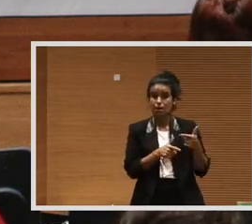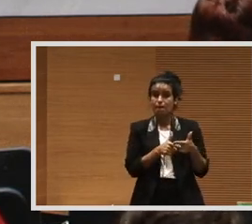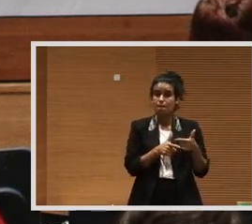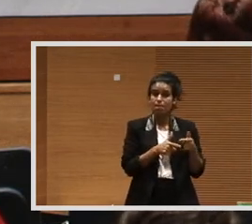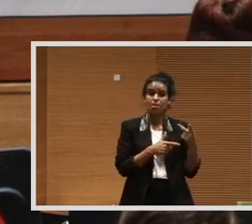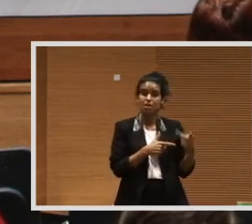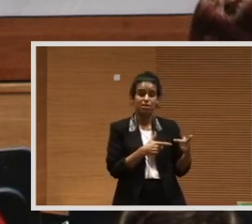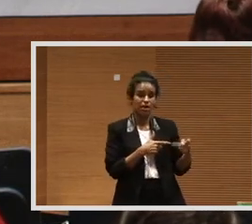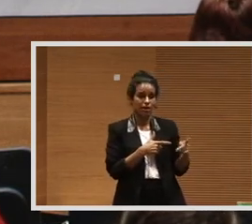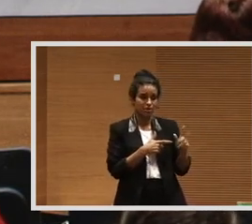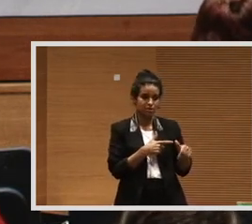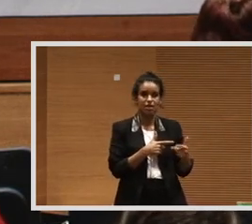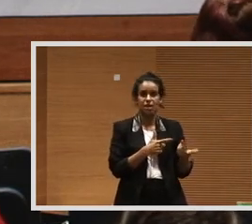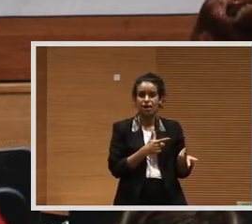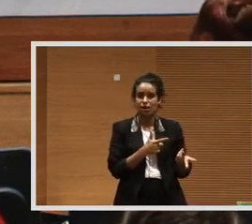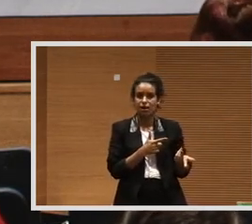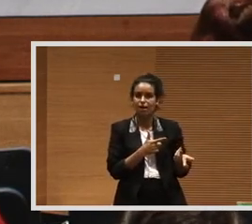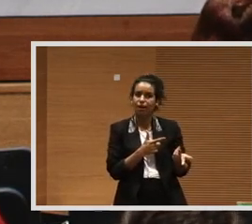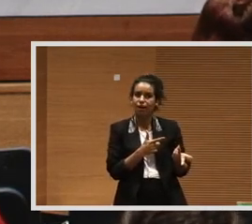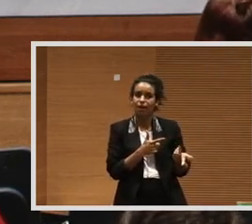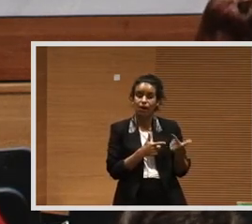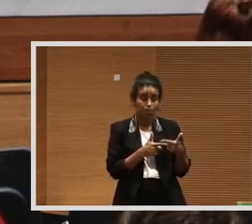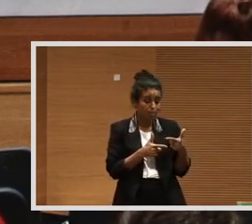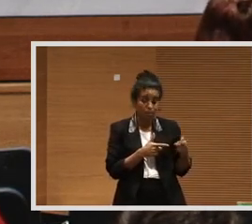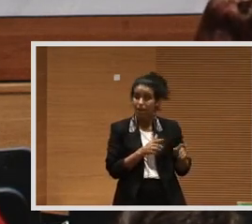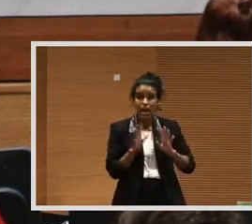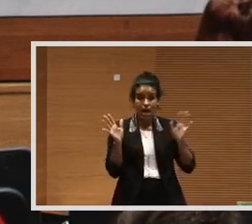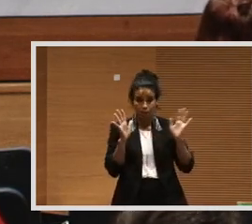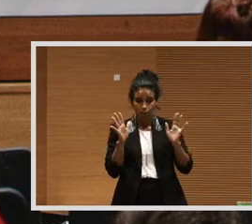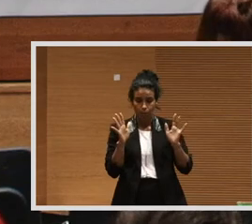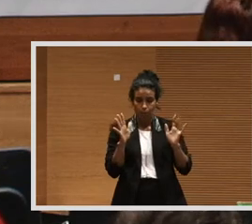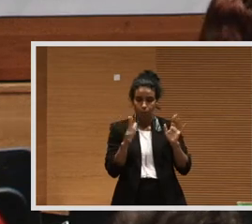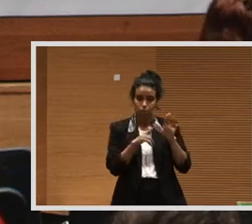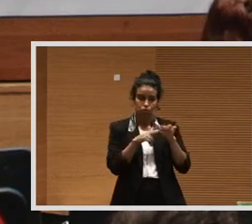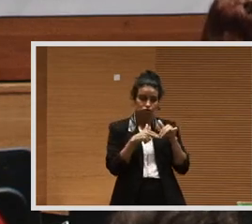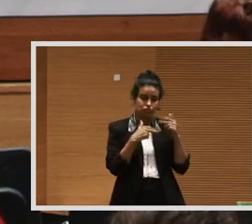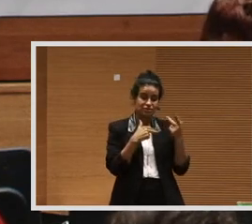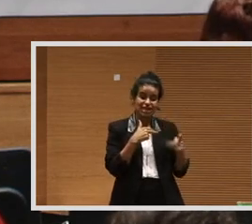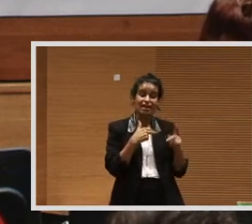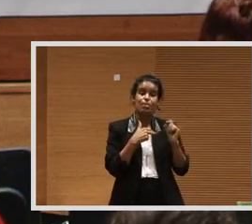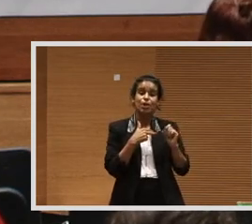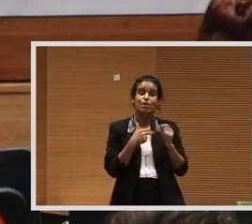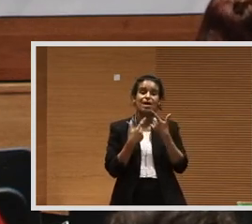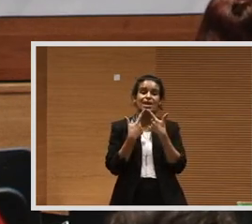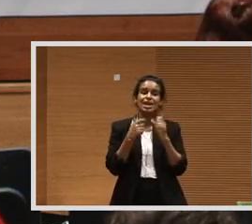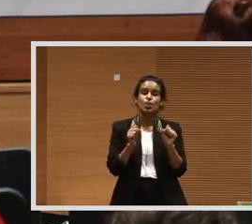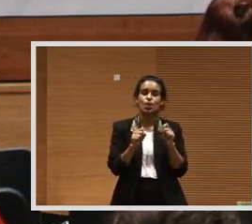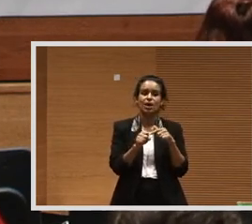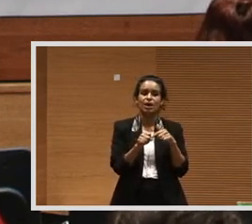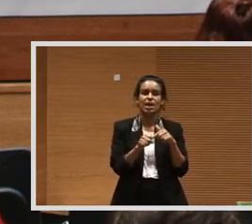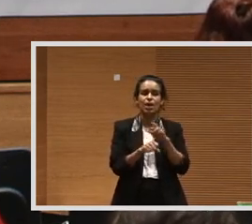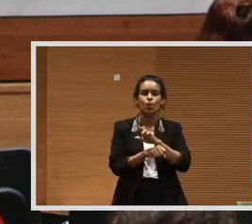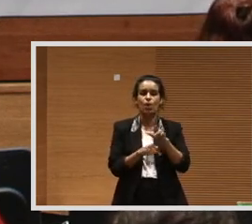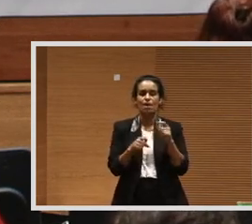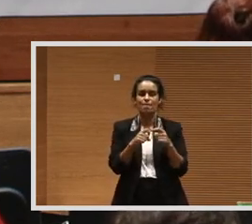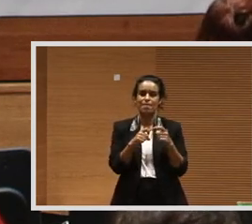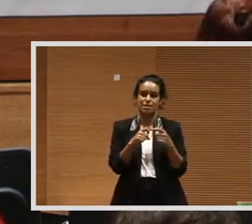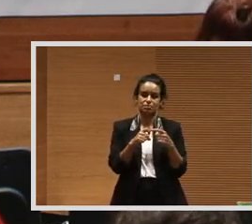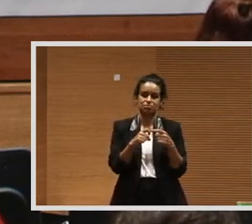dela... Problema, né? A questão dela é linguística e não médica. Uhum. E, infelizmente, isso